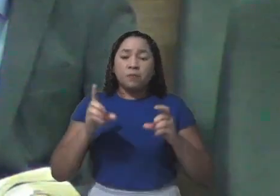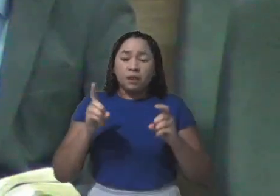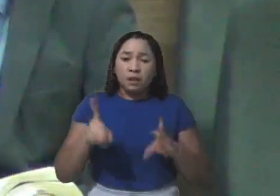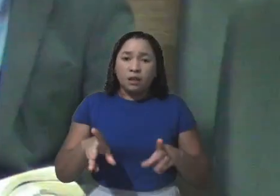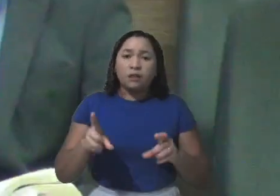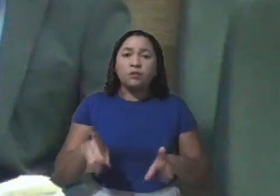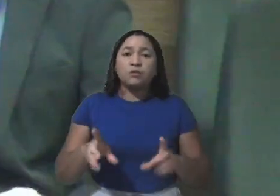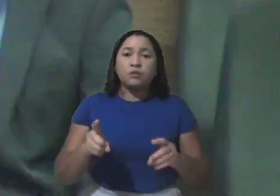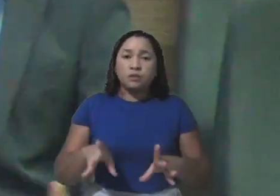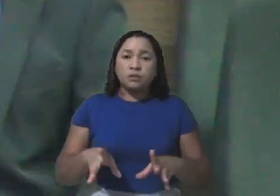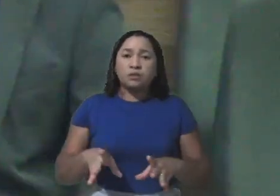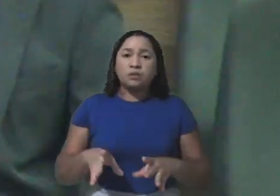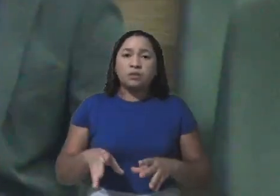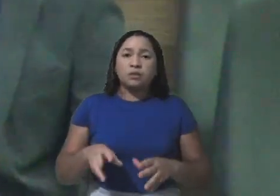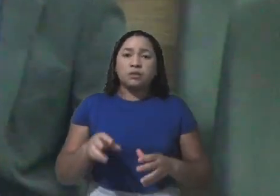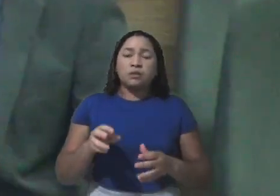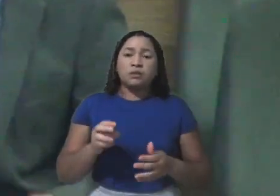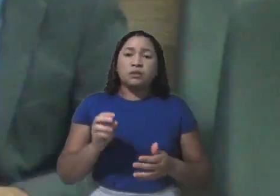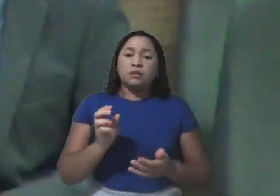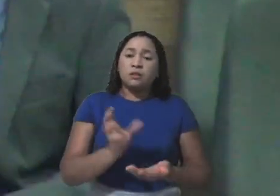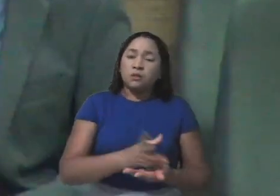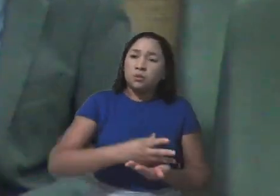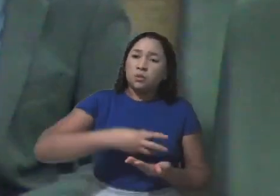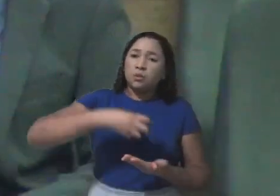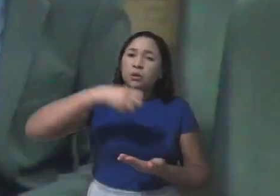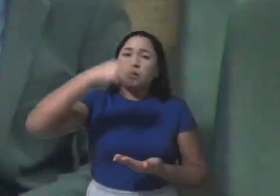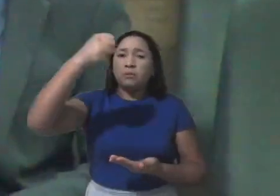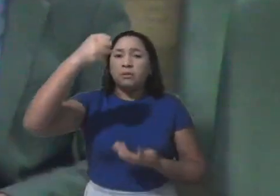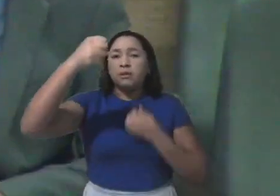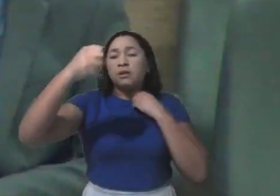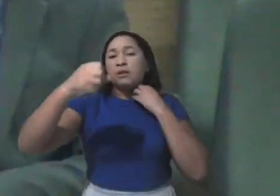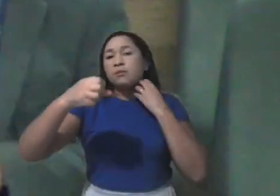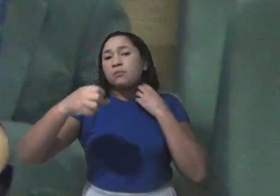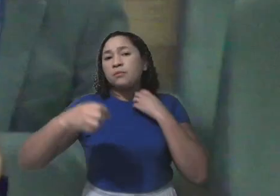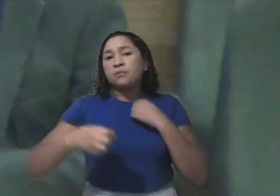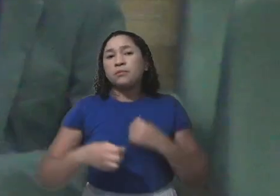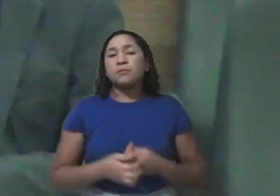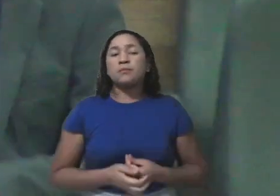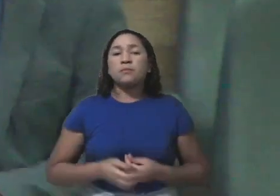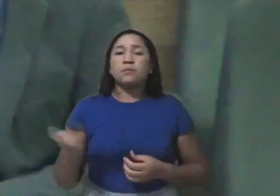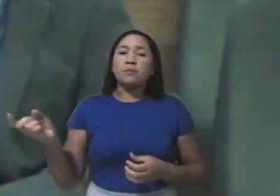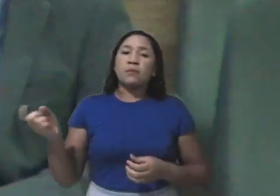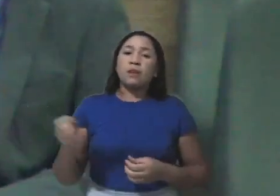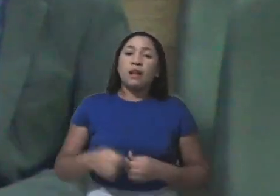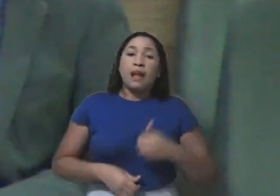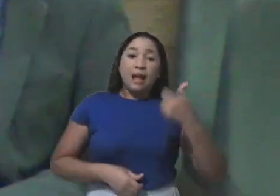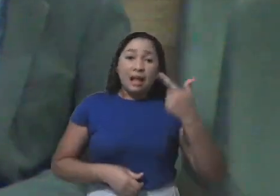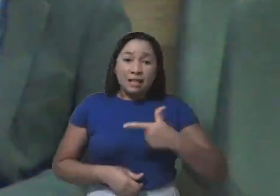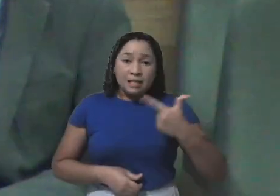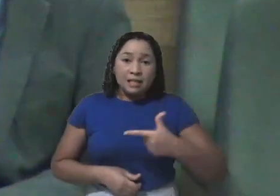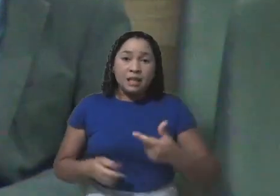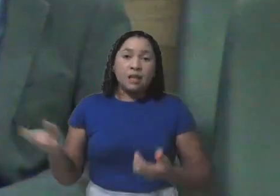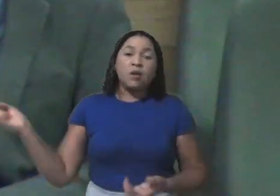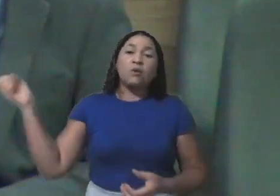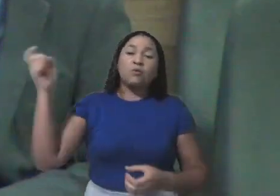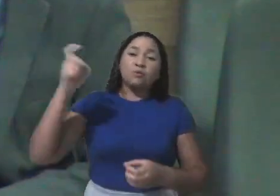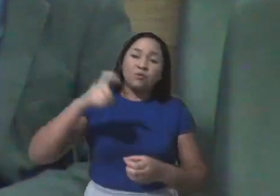doutrinas do arrebatamento pré-tribulacionista, da segunda volta de Cristo em duas